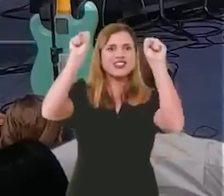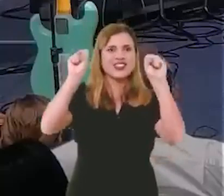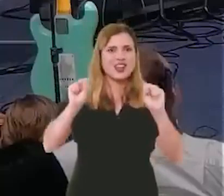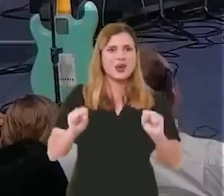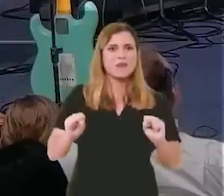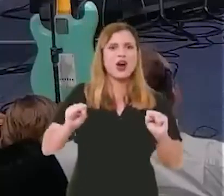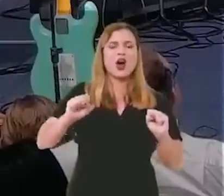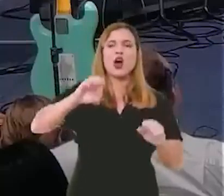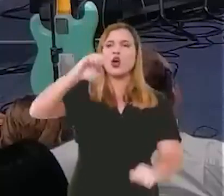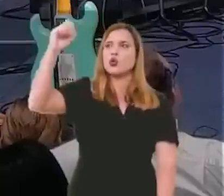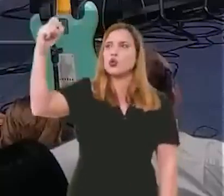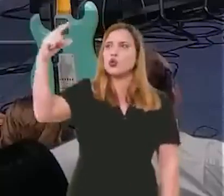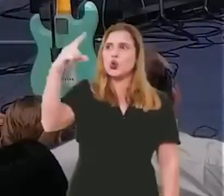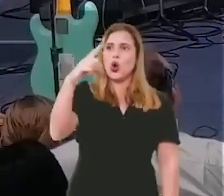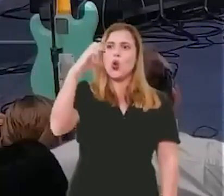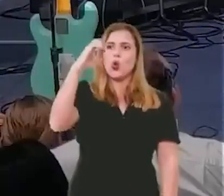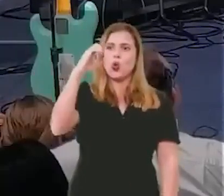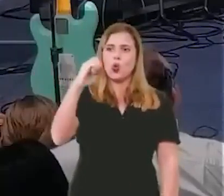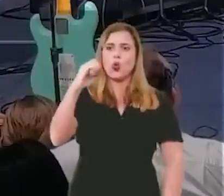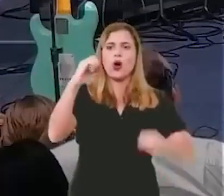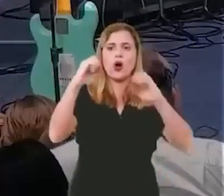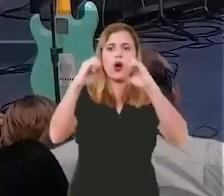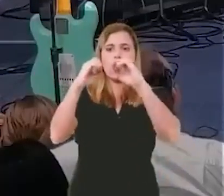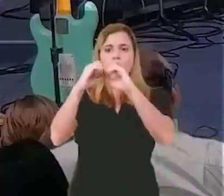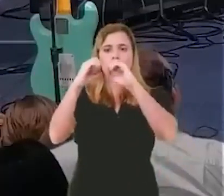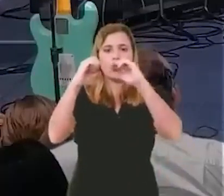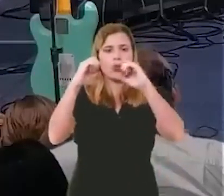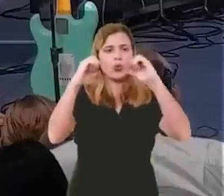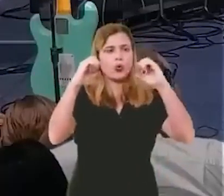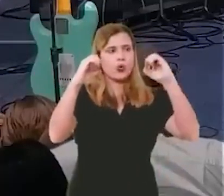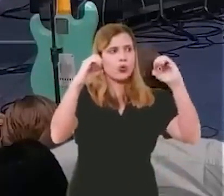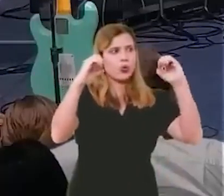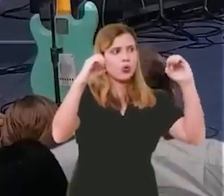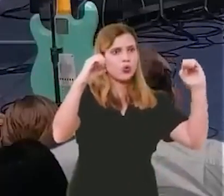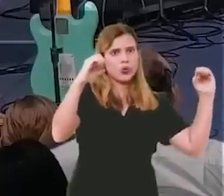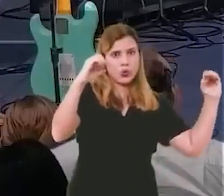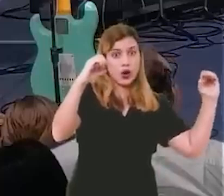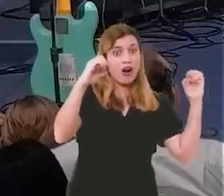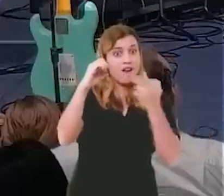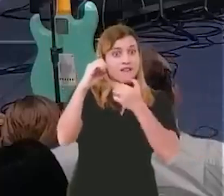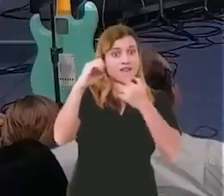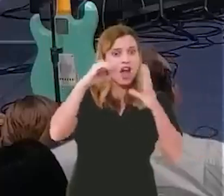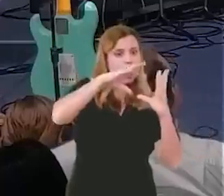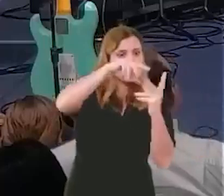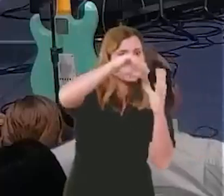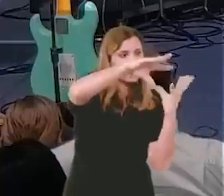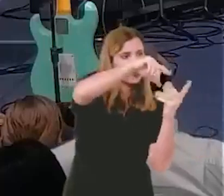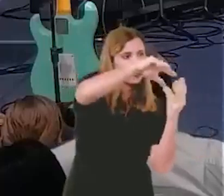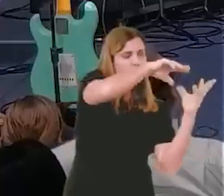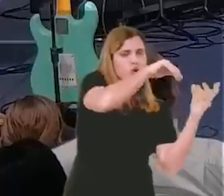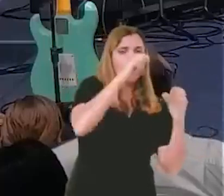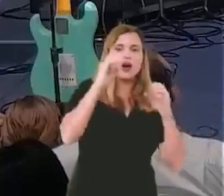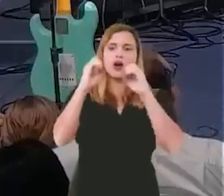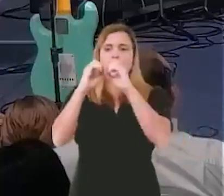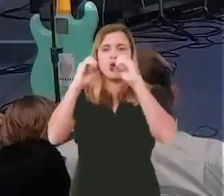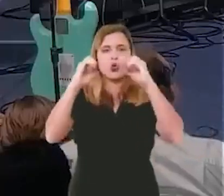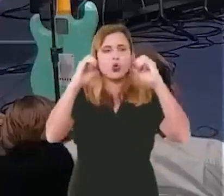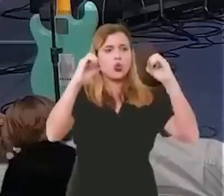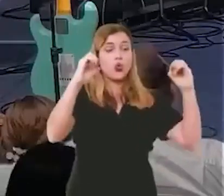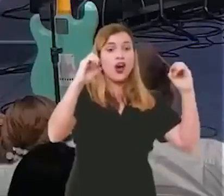Sol, nós morreríamos queimados. Não foi uma explosão que nos deixou aqui, com as mãos do nosso glorioso Redentor.